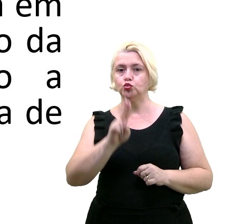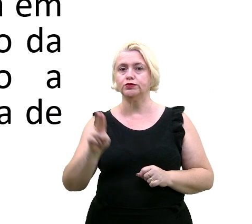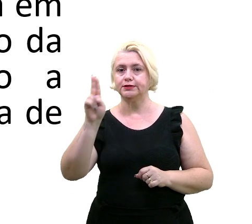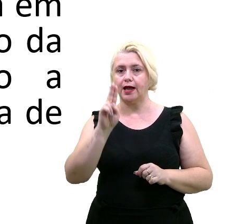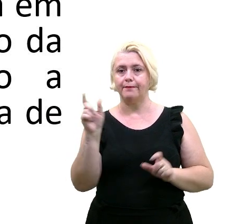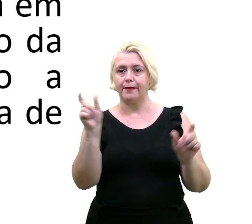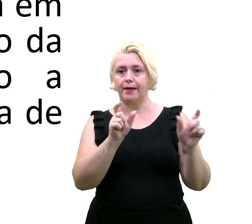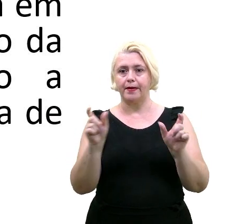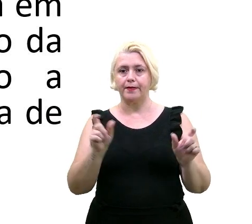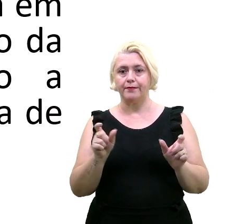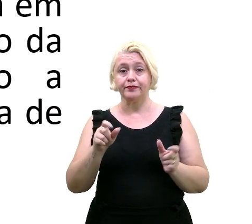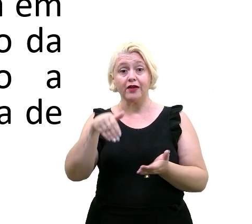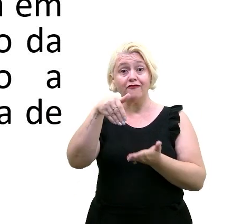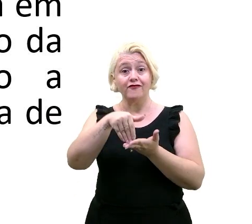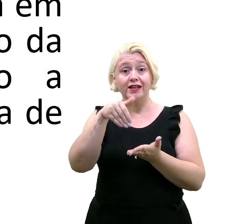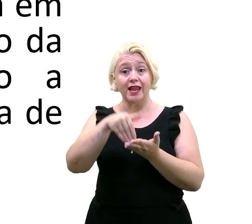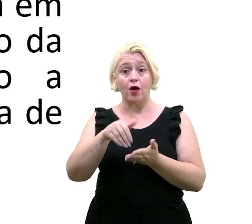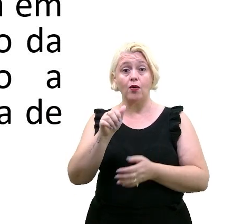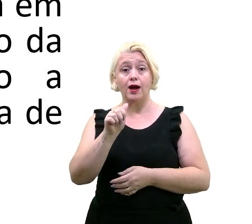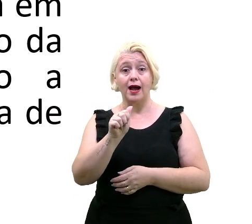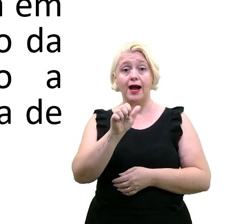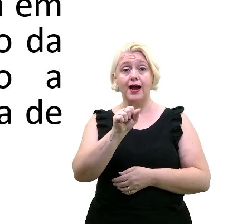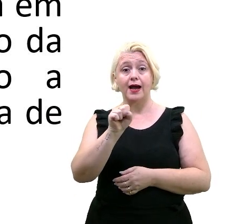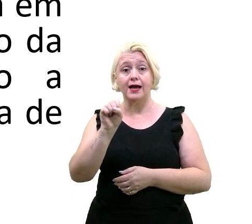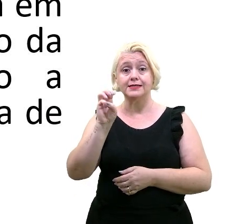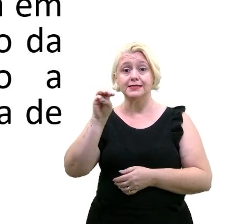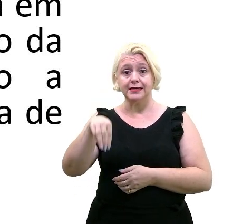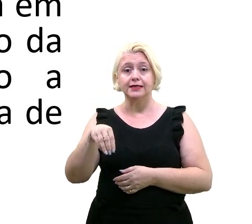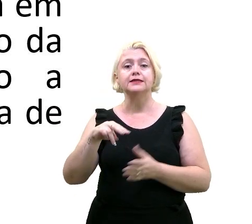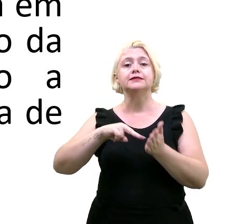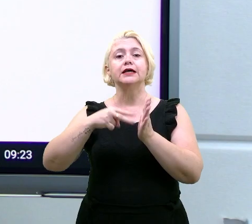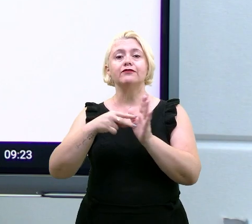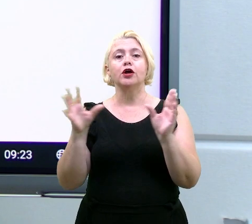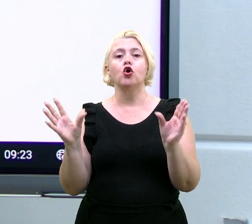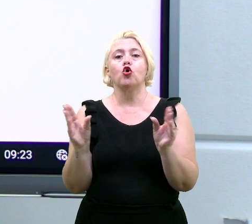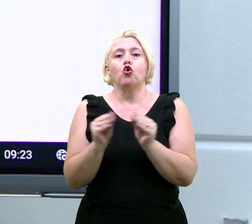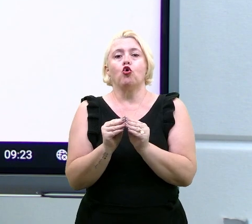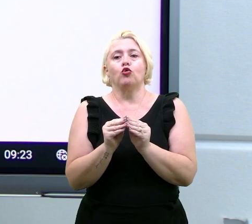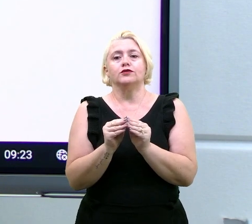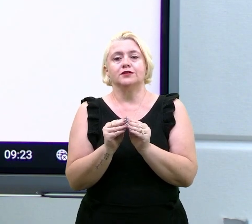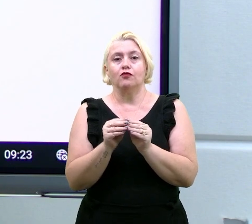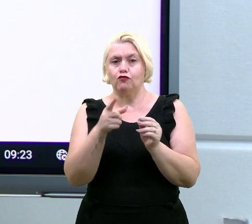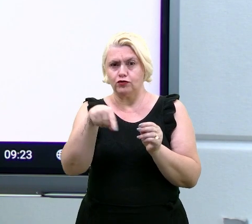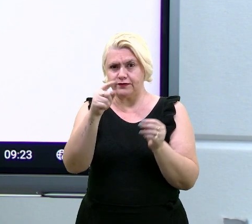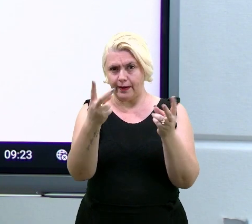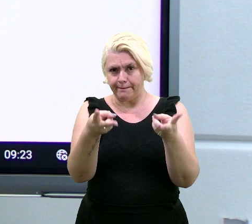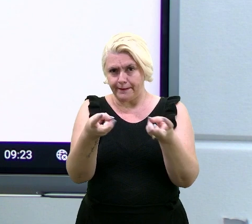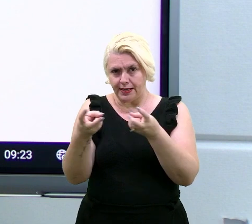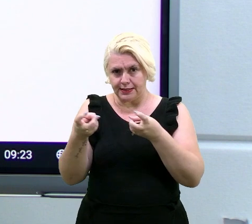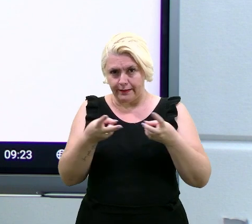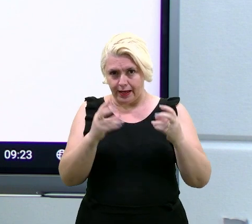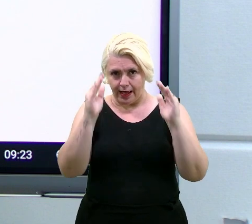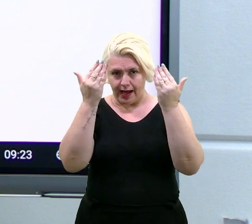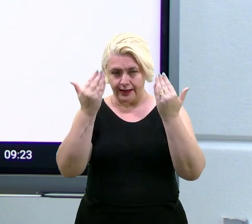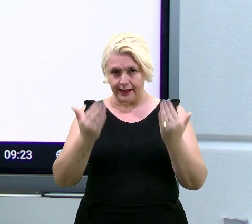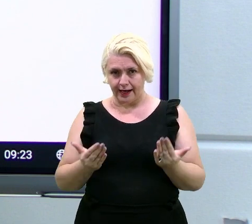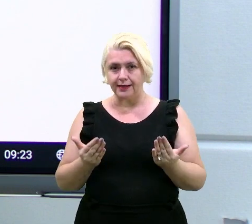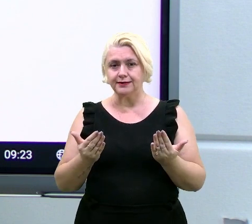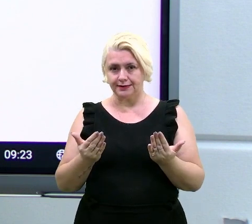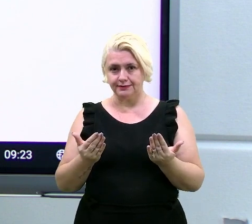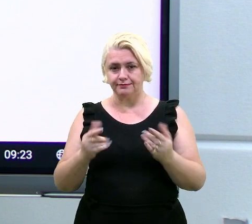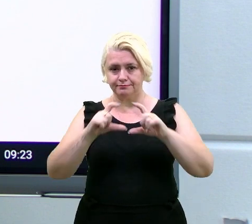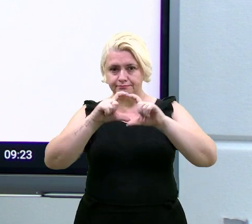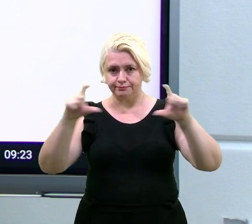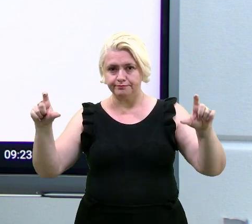assim no final você vai percebendo né diante da análise que nós fizemos da introdução do